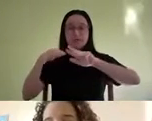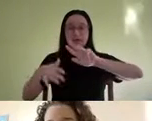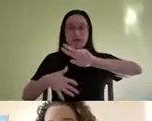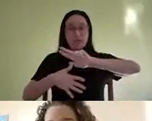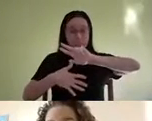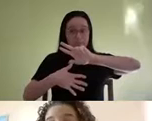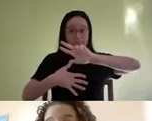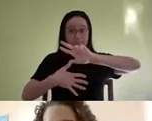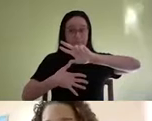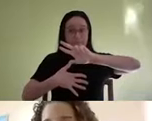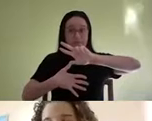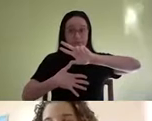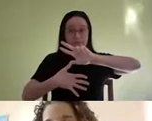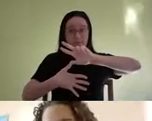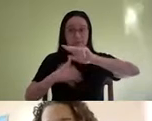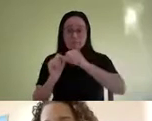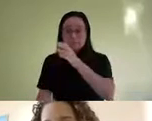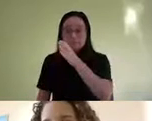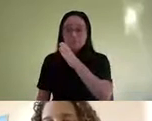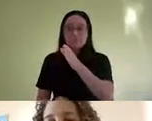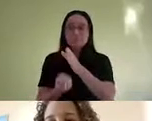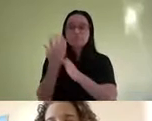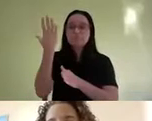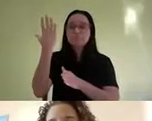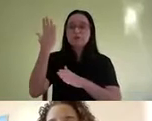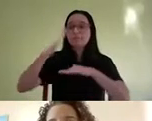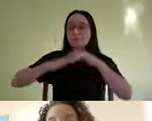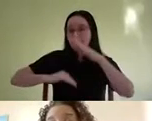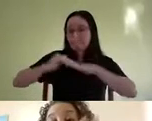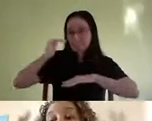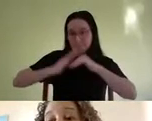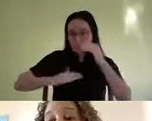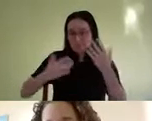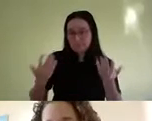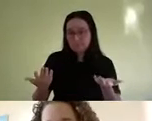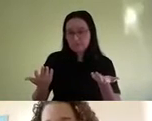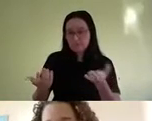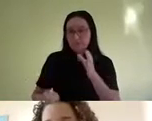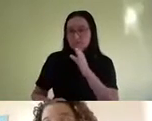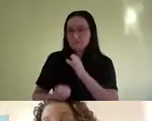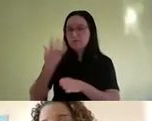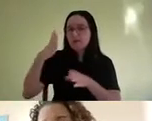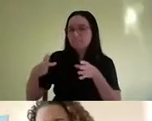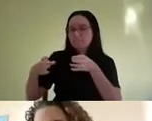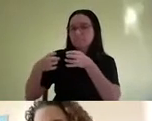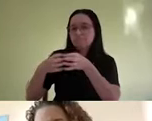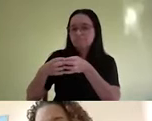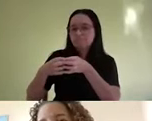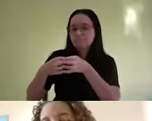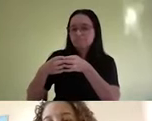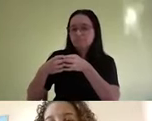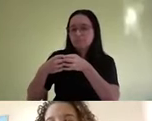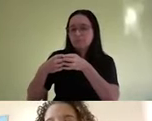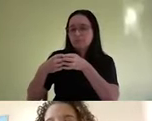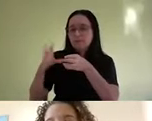a prática, a prática quando a gente fala é criar a unidade, uma subunidade dentro